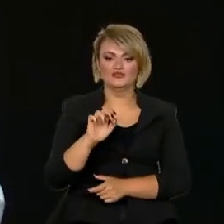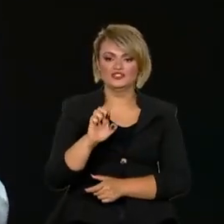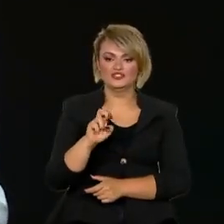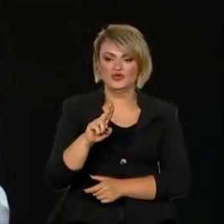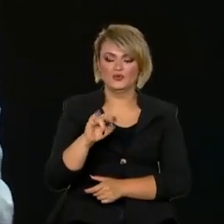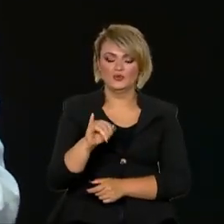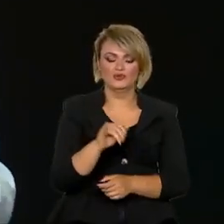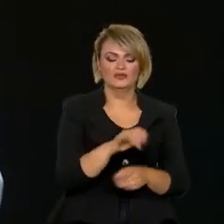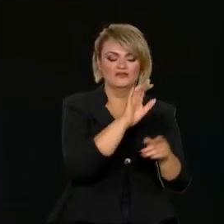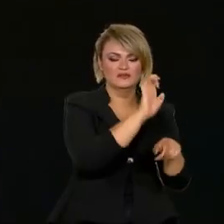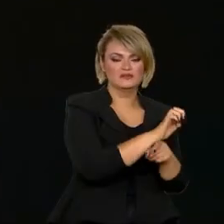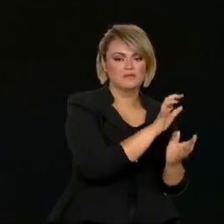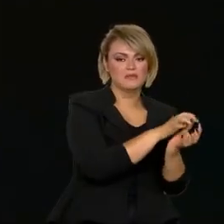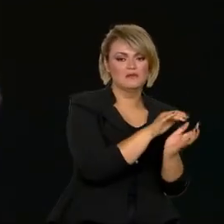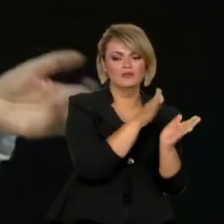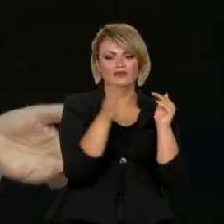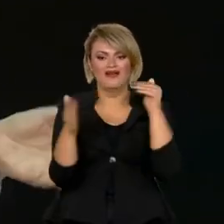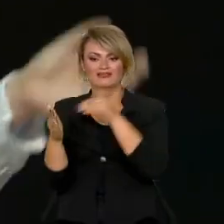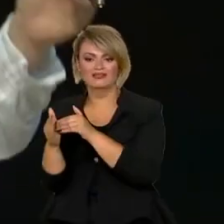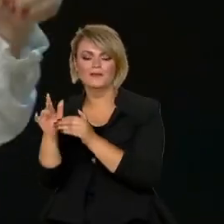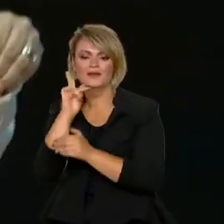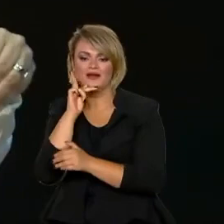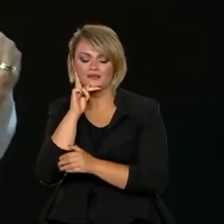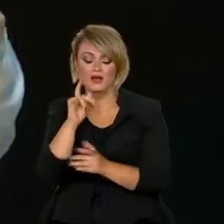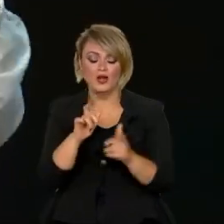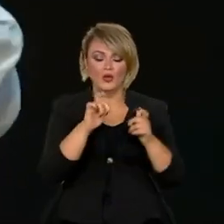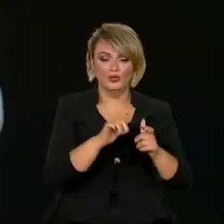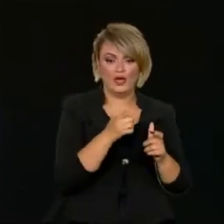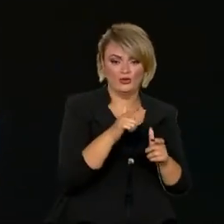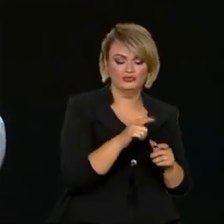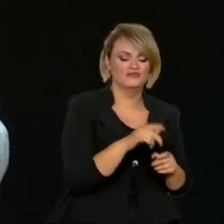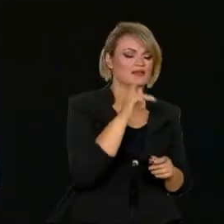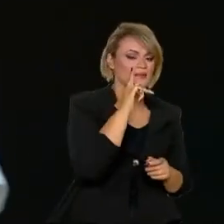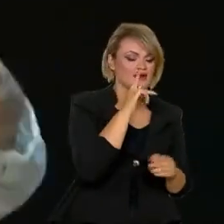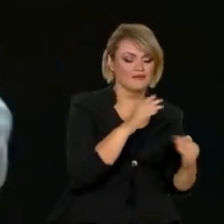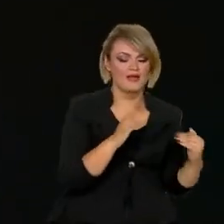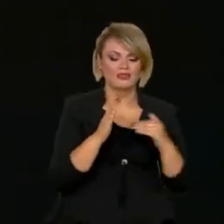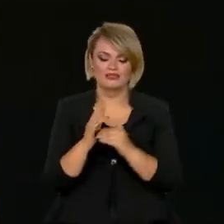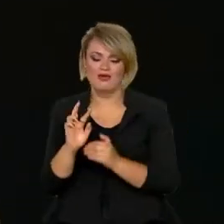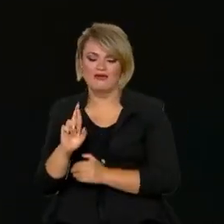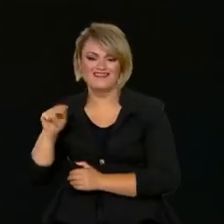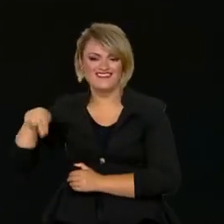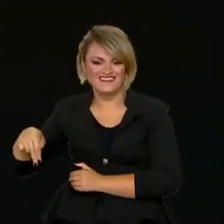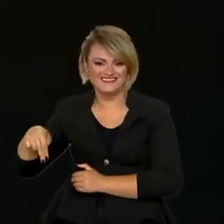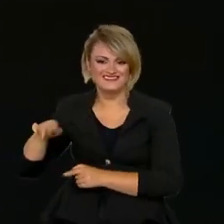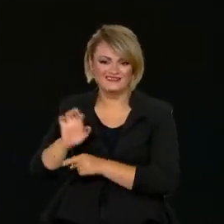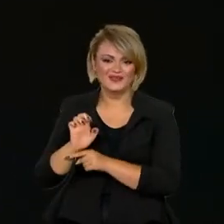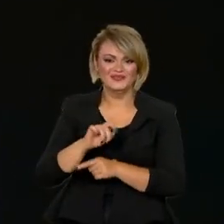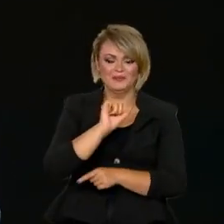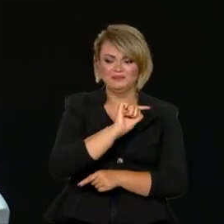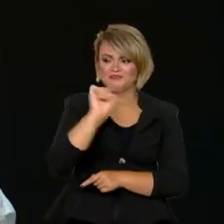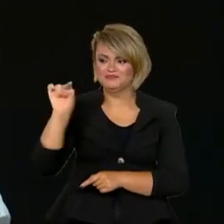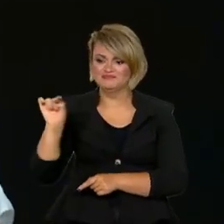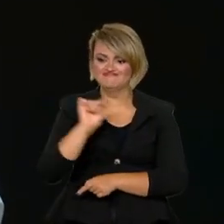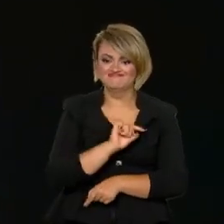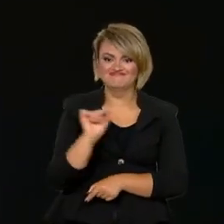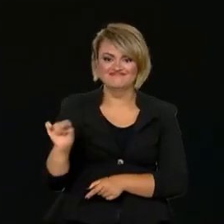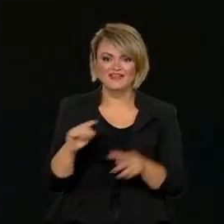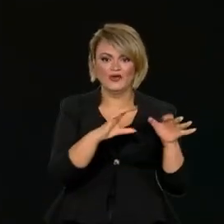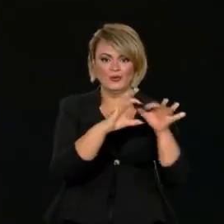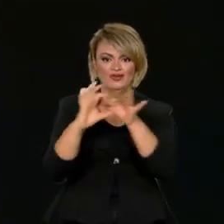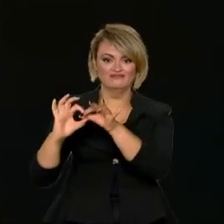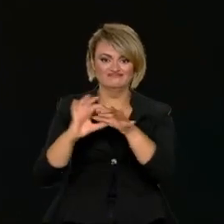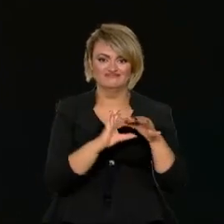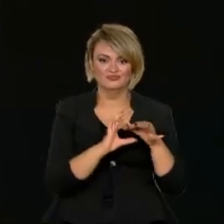Paraíba, o ramal do Apodi, que pega Paraíba e Rio Grande do Norte. Então, são esses o conceito